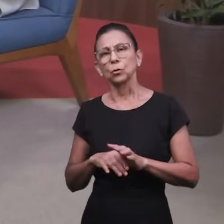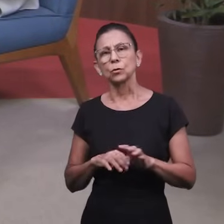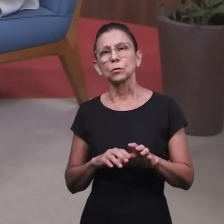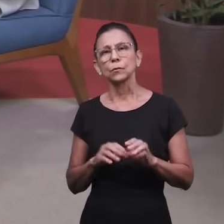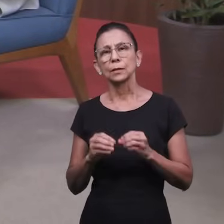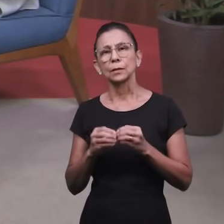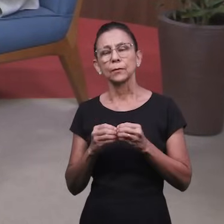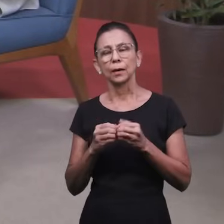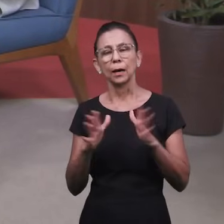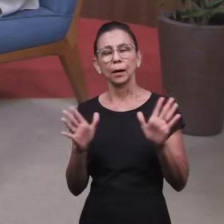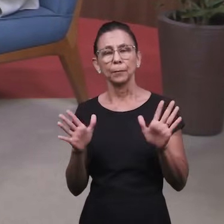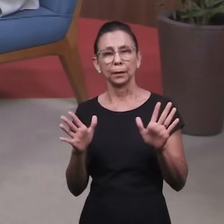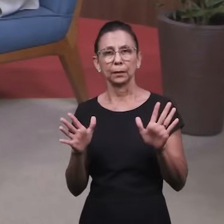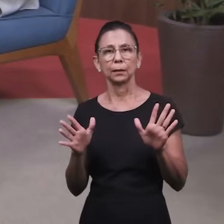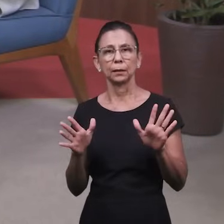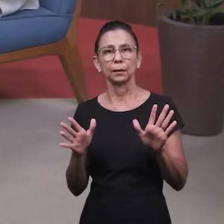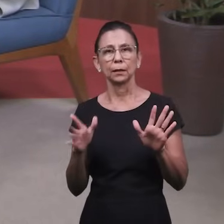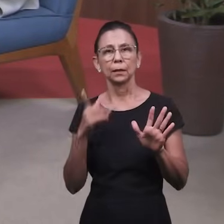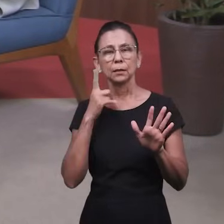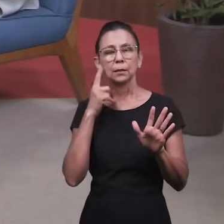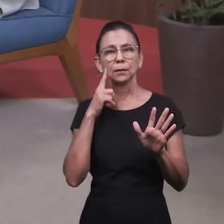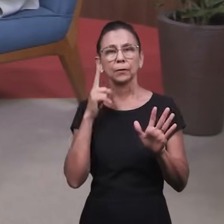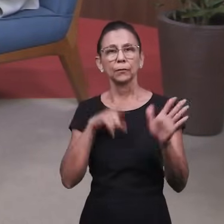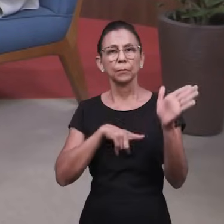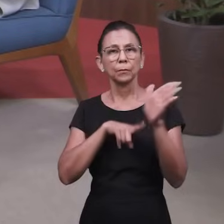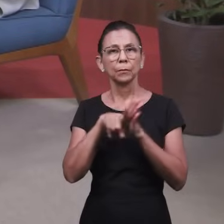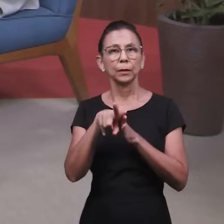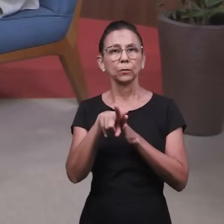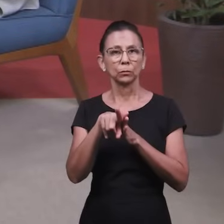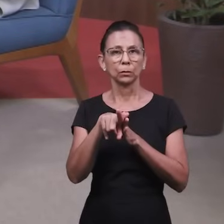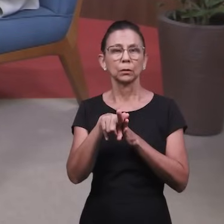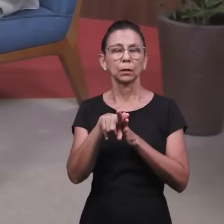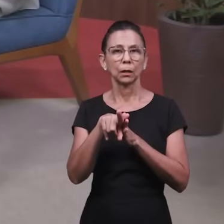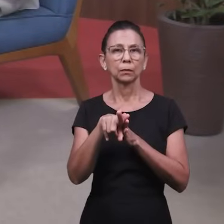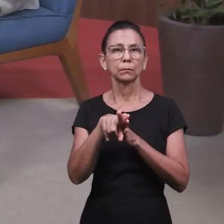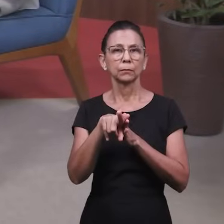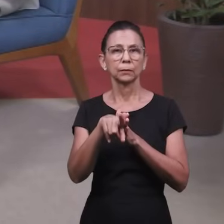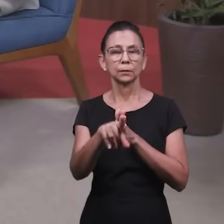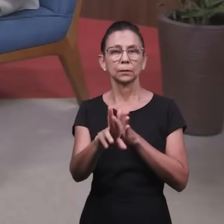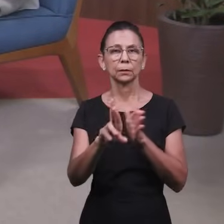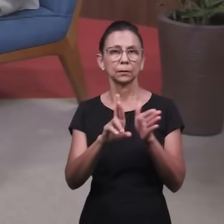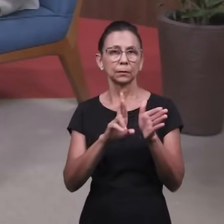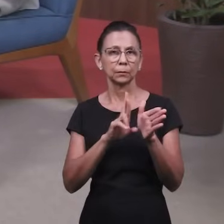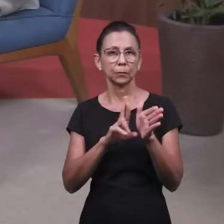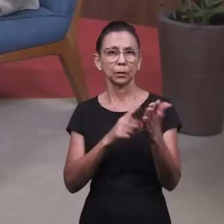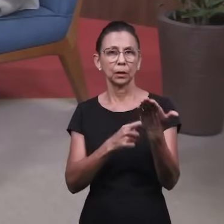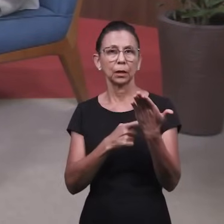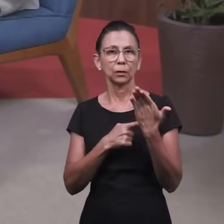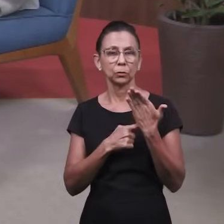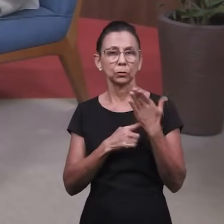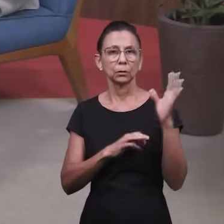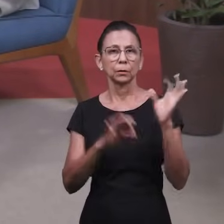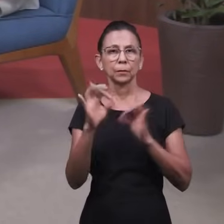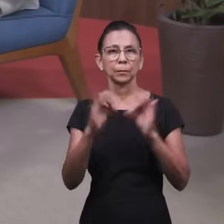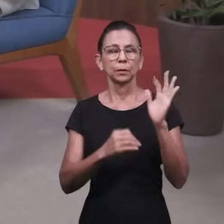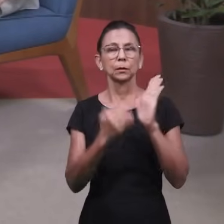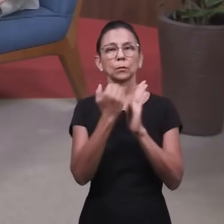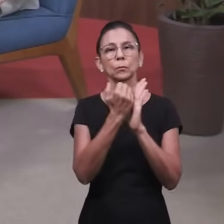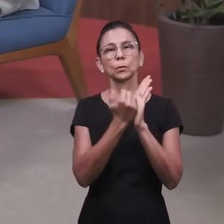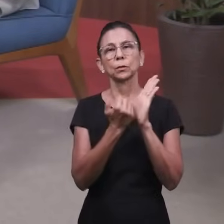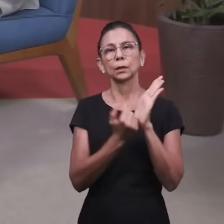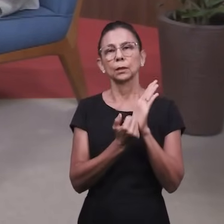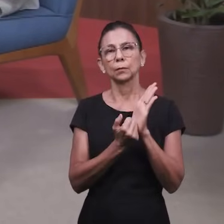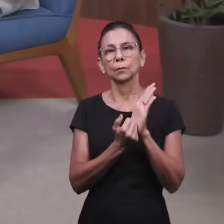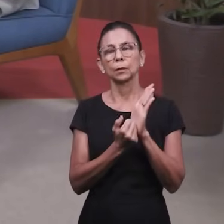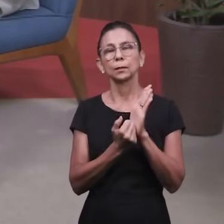a próxima semana, para o próximo programa, e você, ao respondê-la, você nos ajuda a fazer a próxima edição do